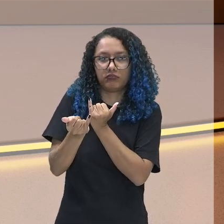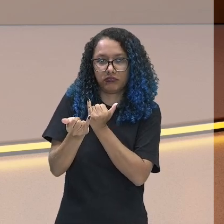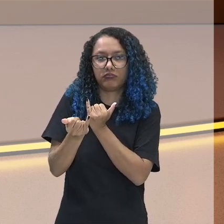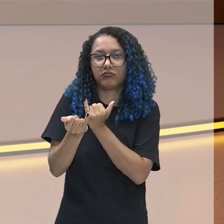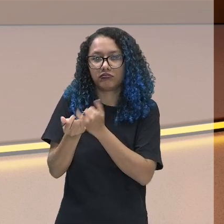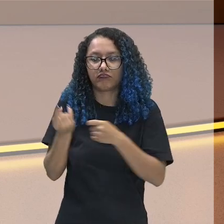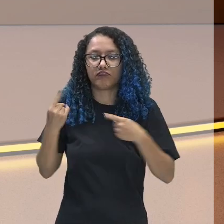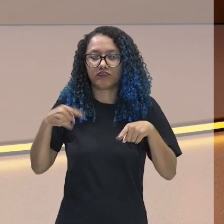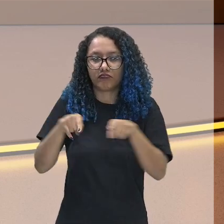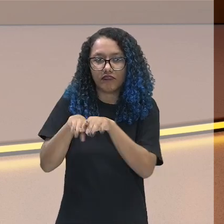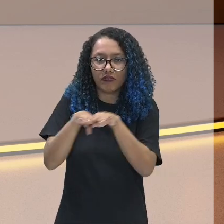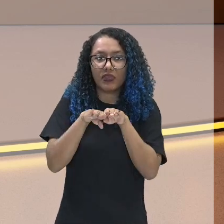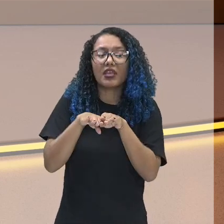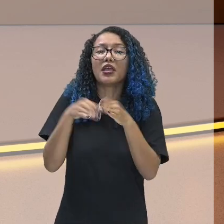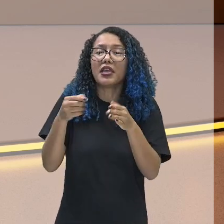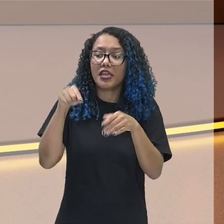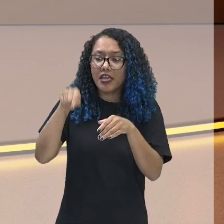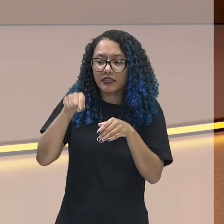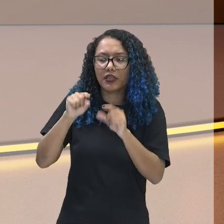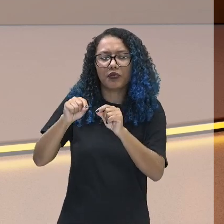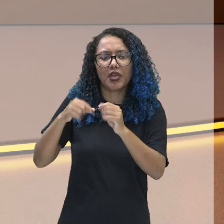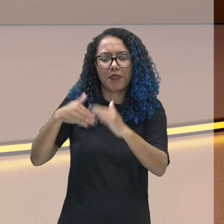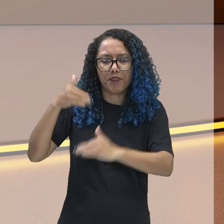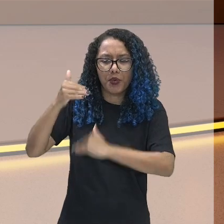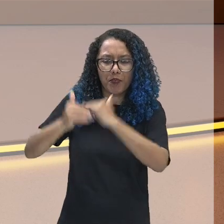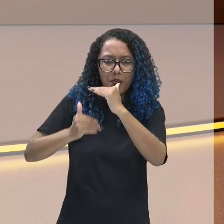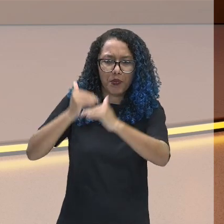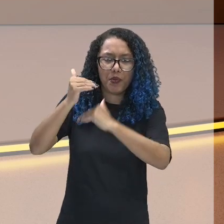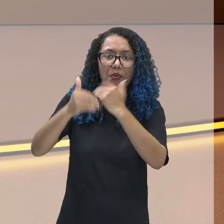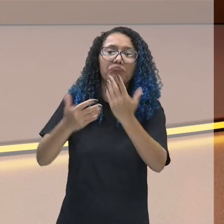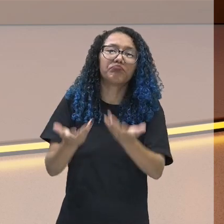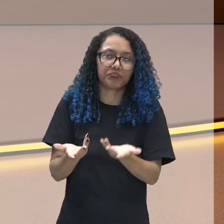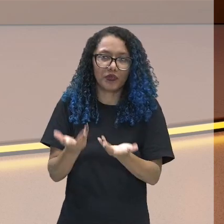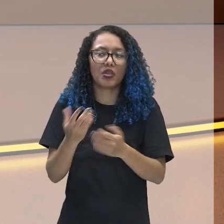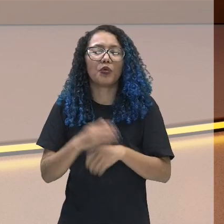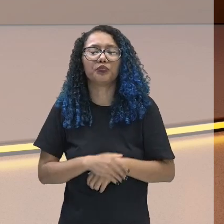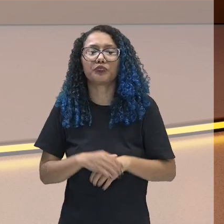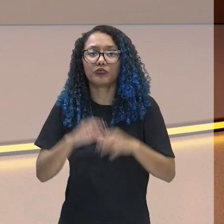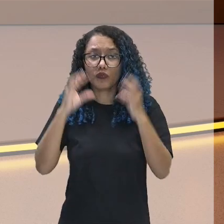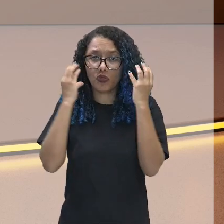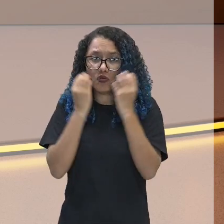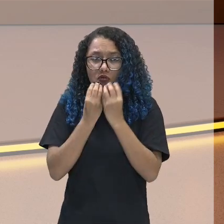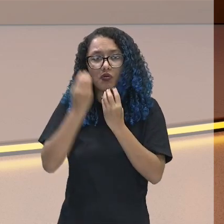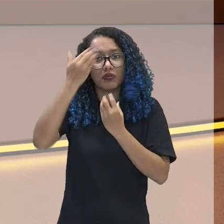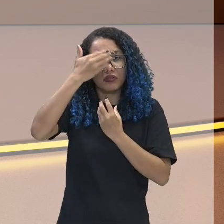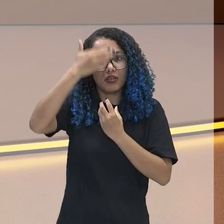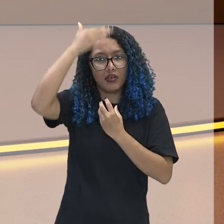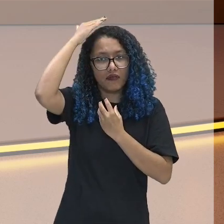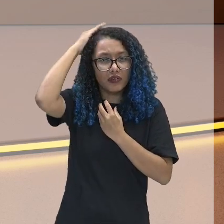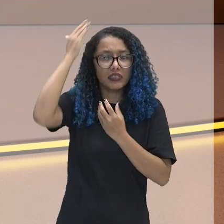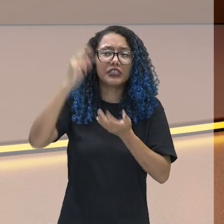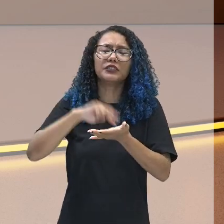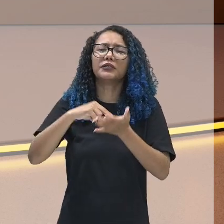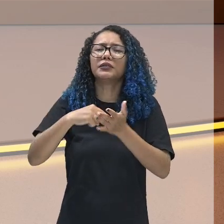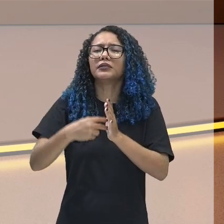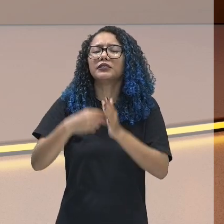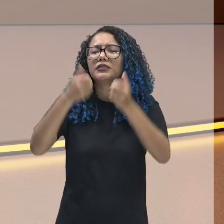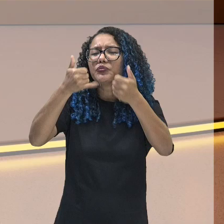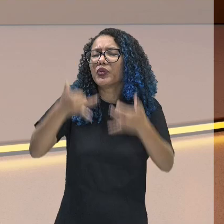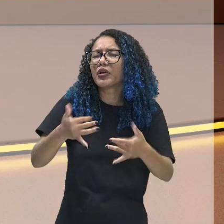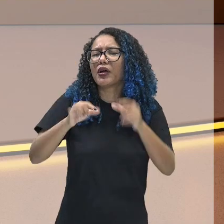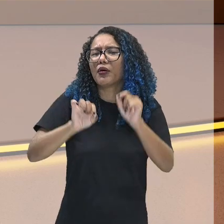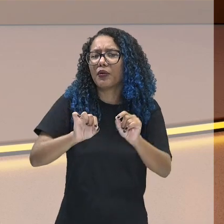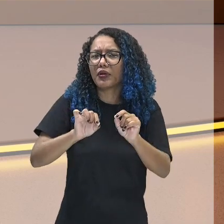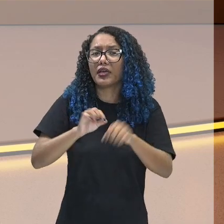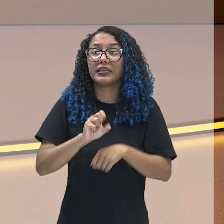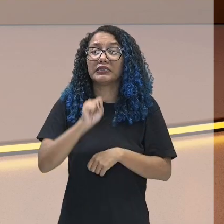de evolução. Segundo o próprio Charles Darwin, o mais adaptado, ele sobrevive. E os seres humanos,